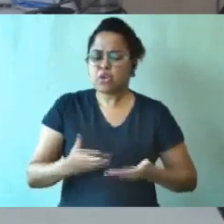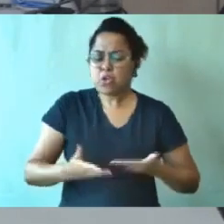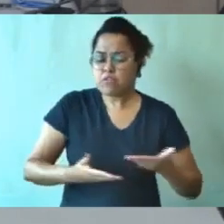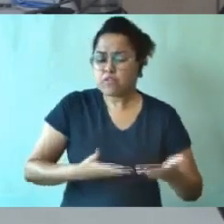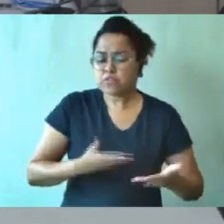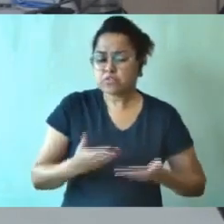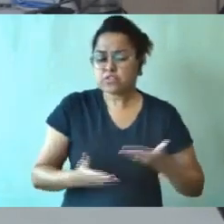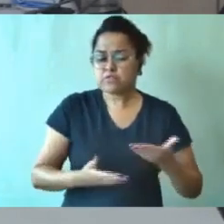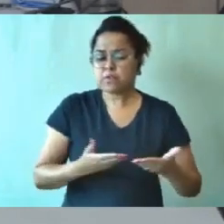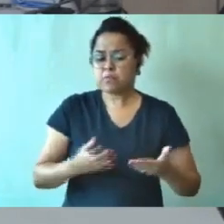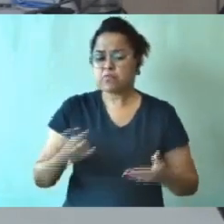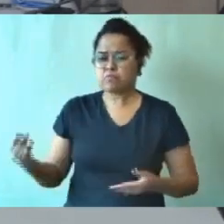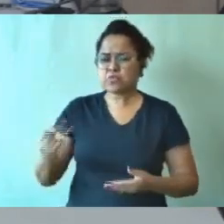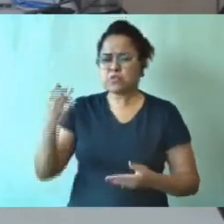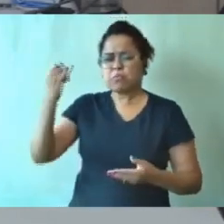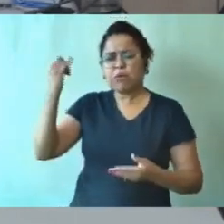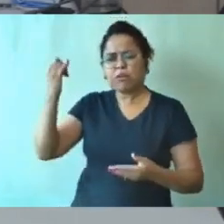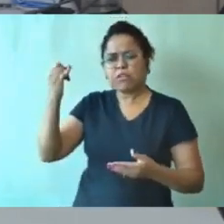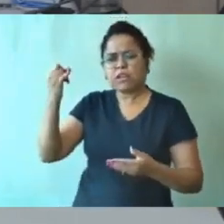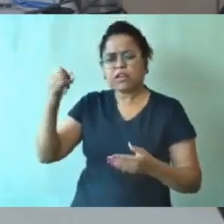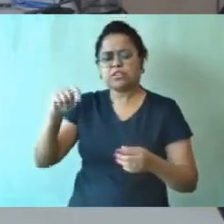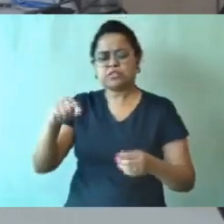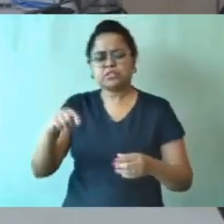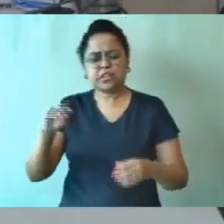E o que a população tem a ver com isso?